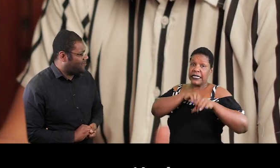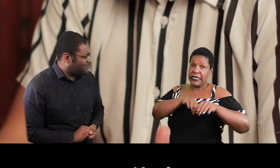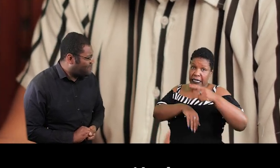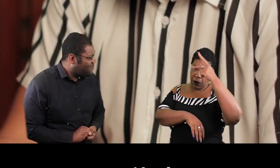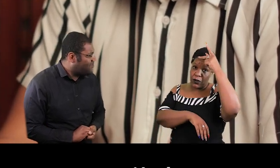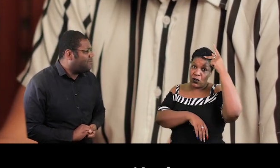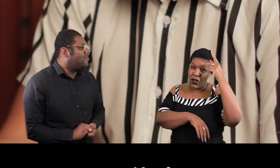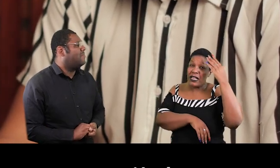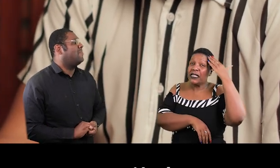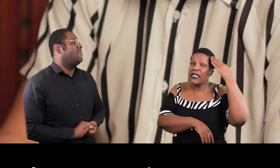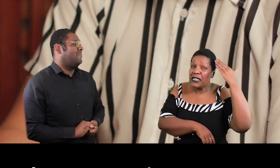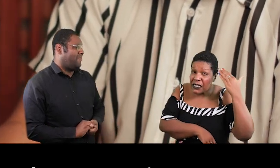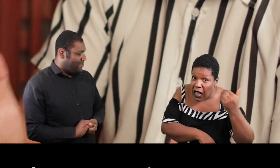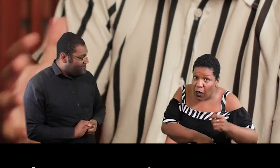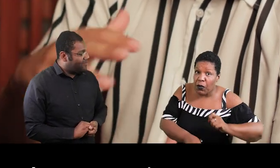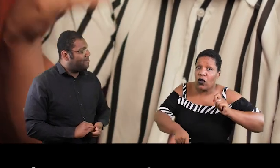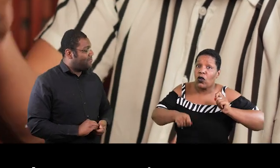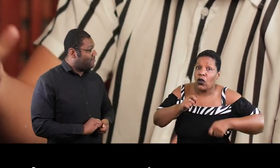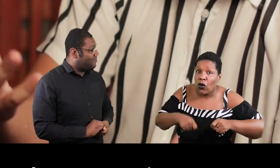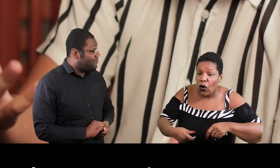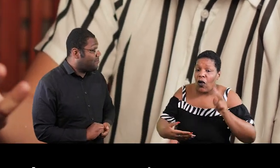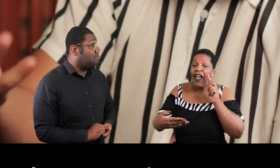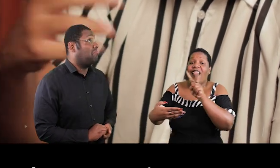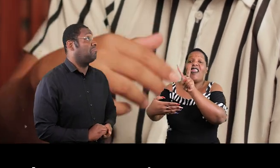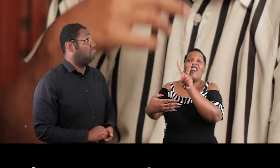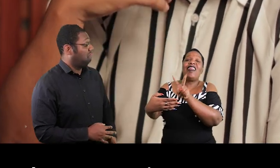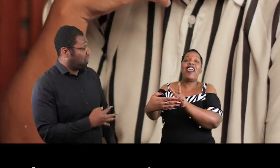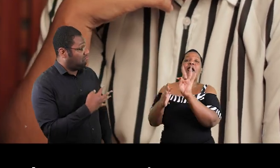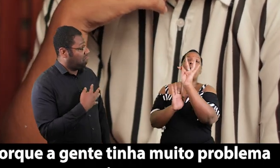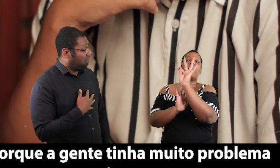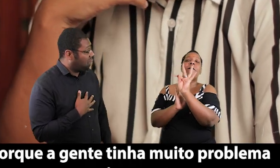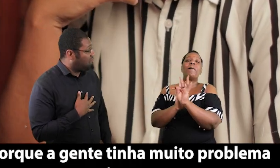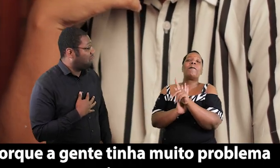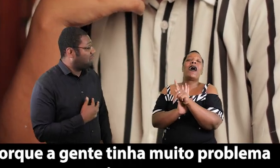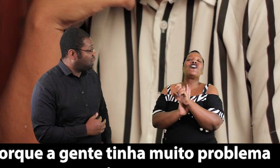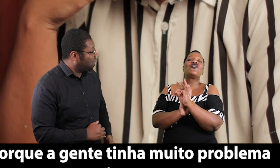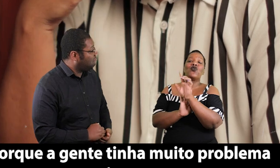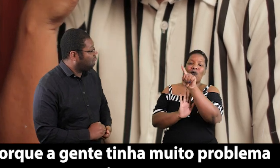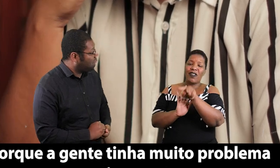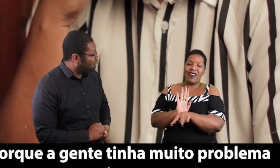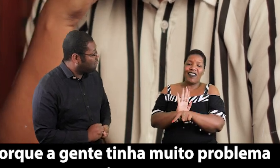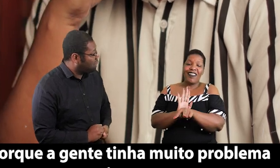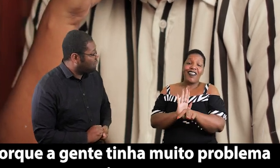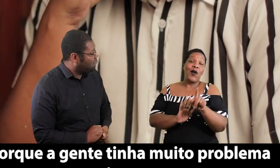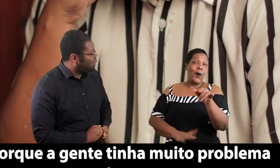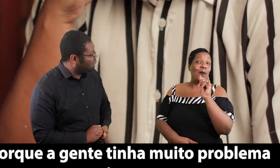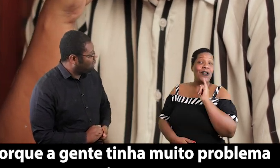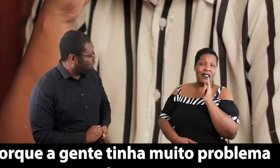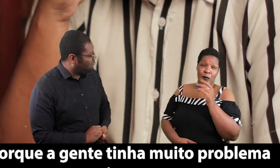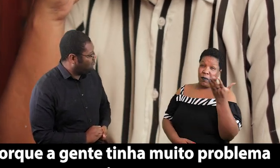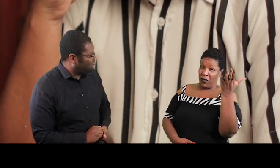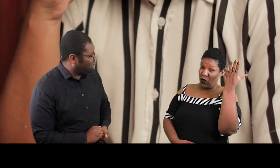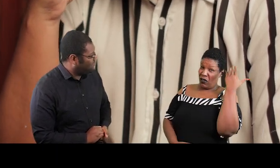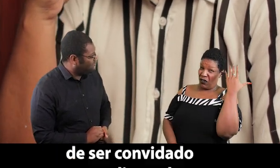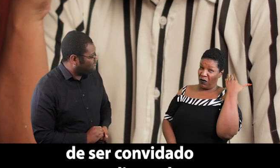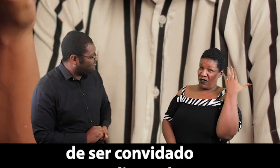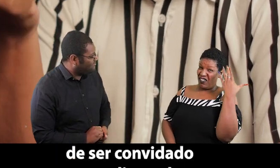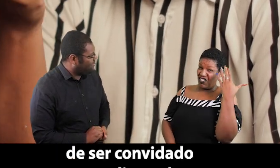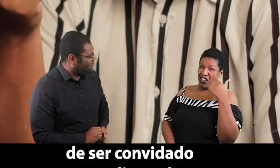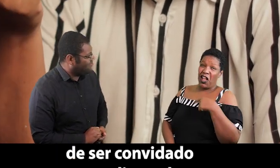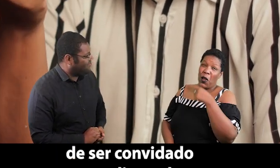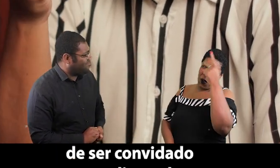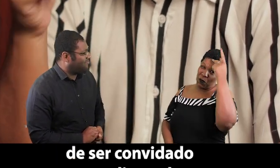sabem tocar a lerem uma partitura e tocarem, porque a gente tinha muito problema, antigamente, de